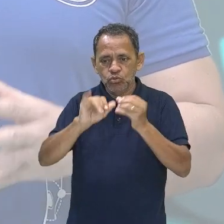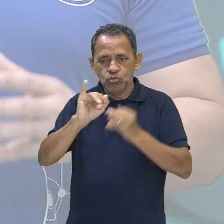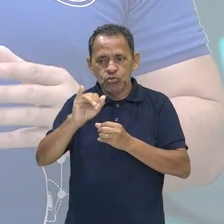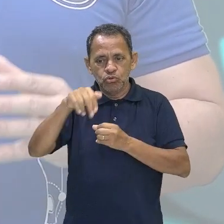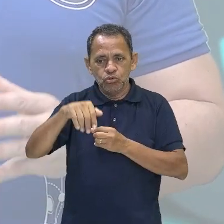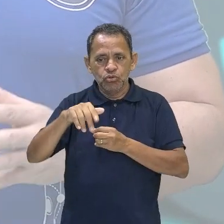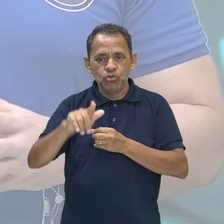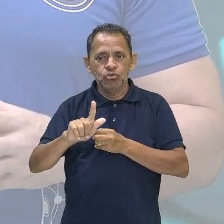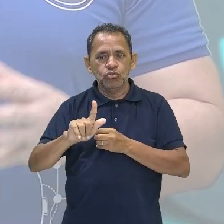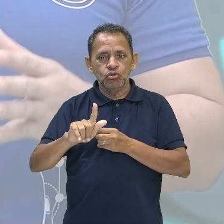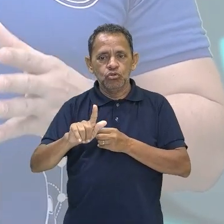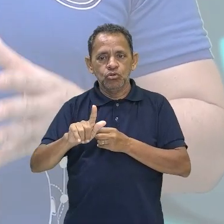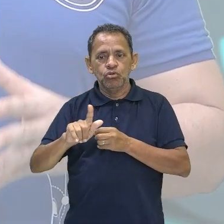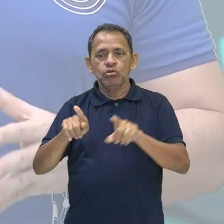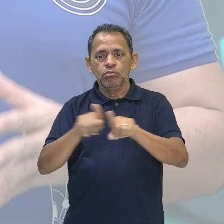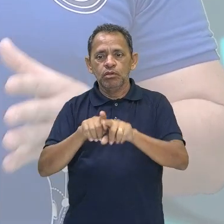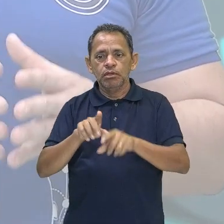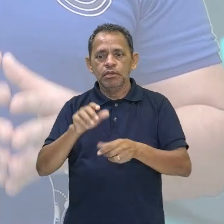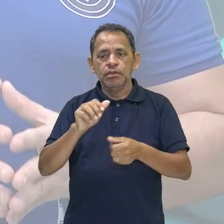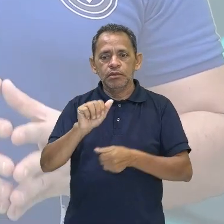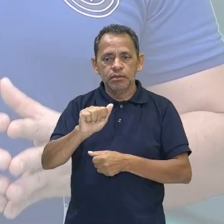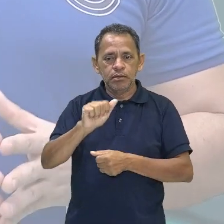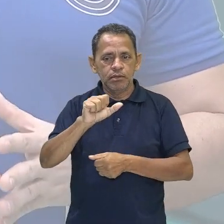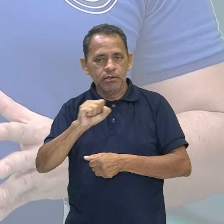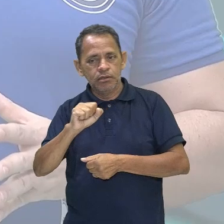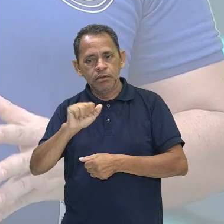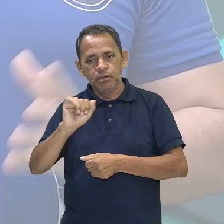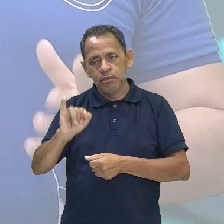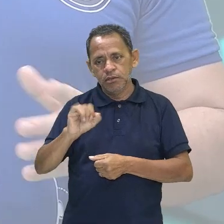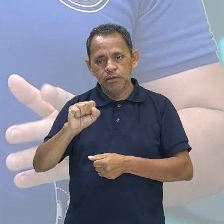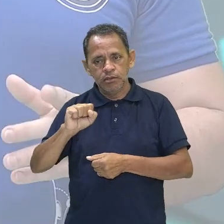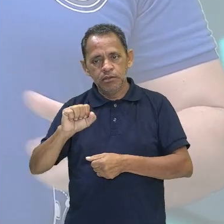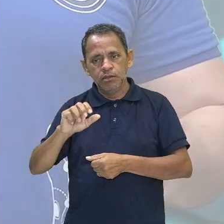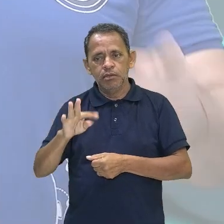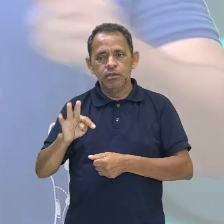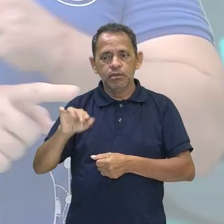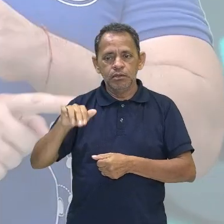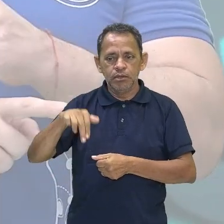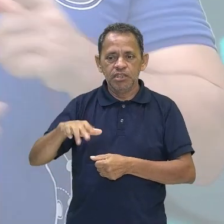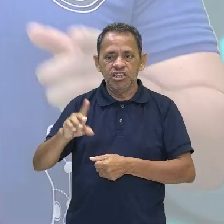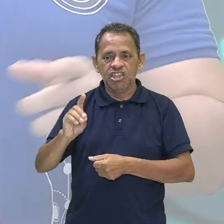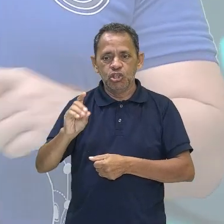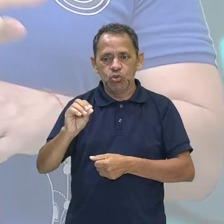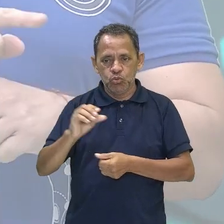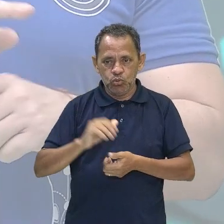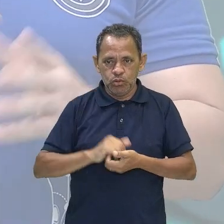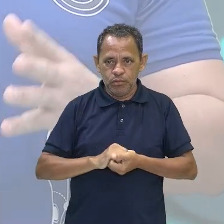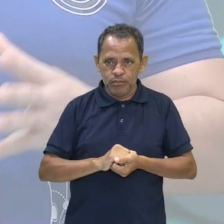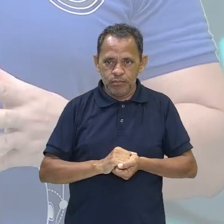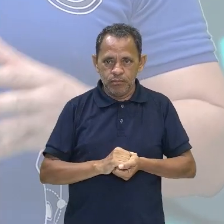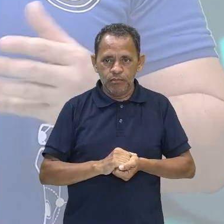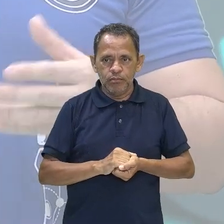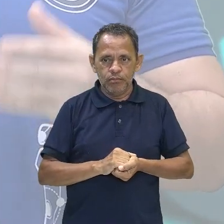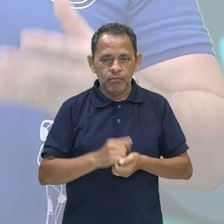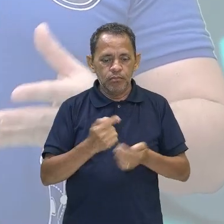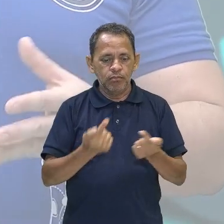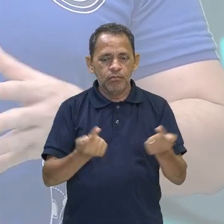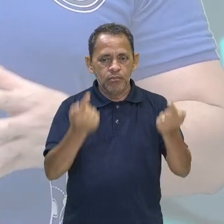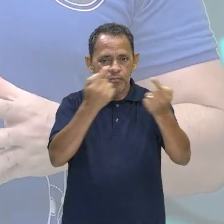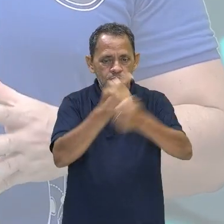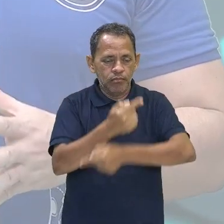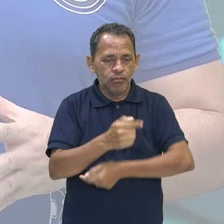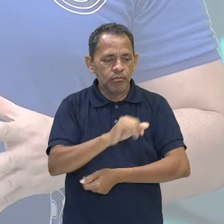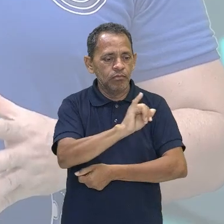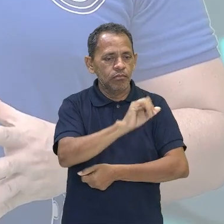seria, Pedro is watching TV. A forma interrogativa, a gente inverte. Fica, is